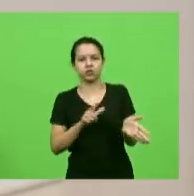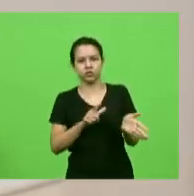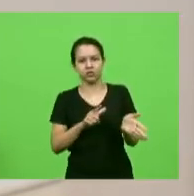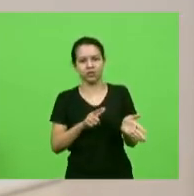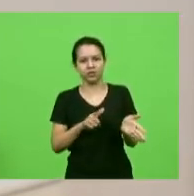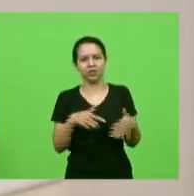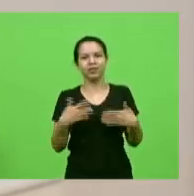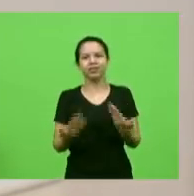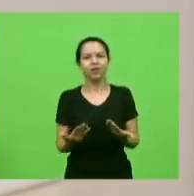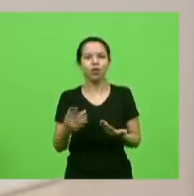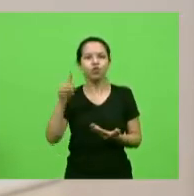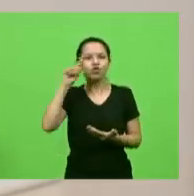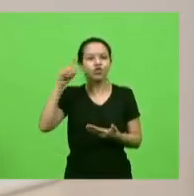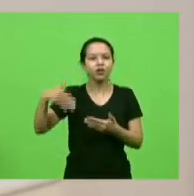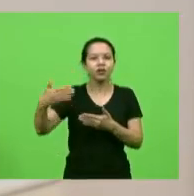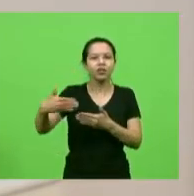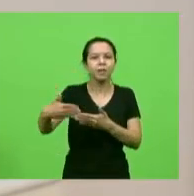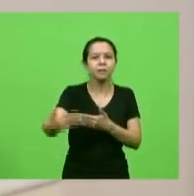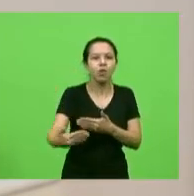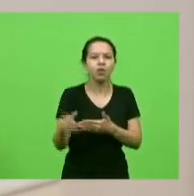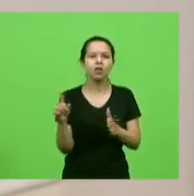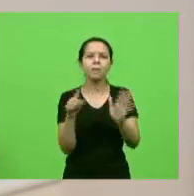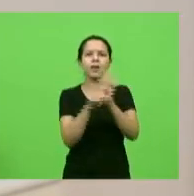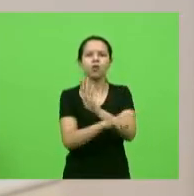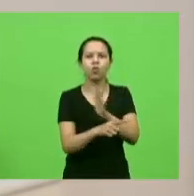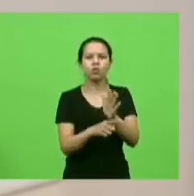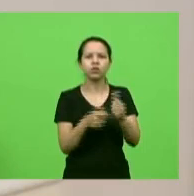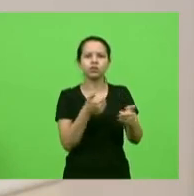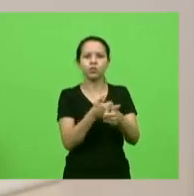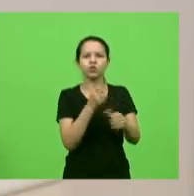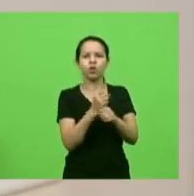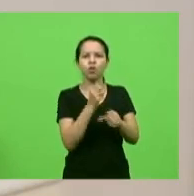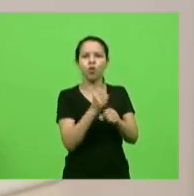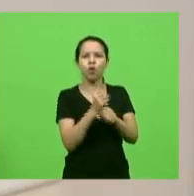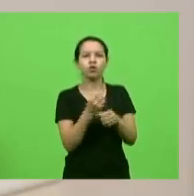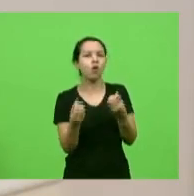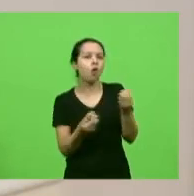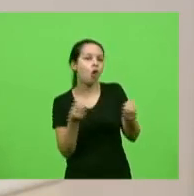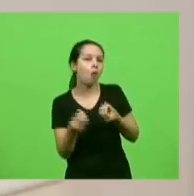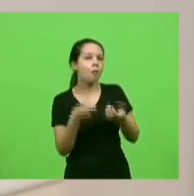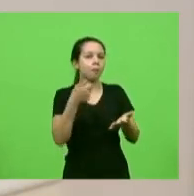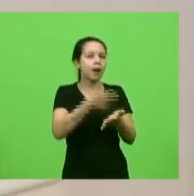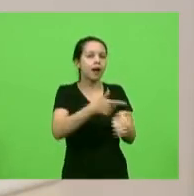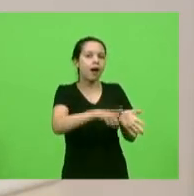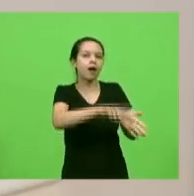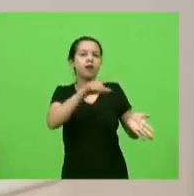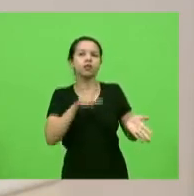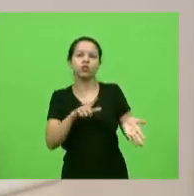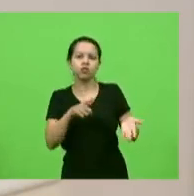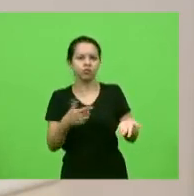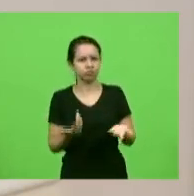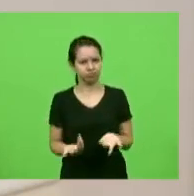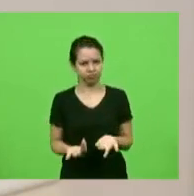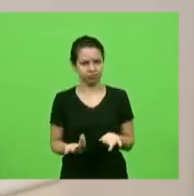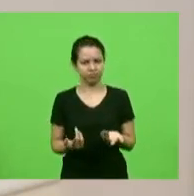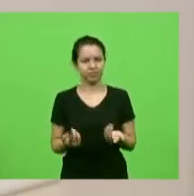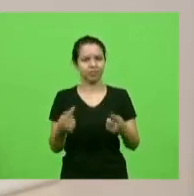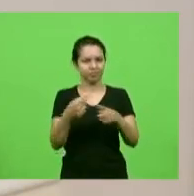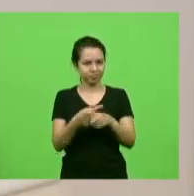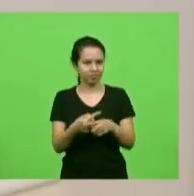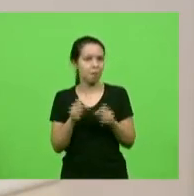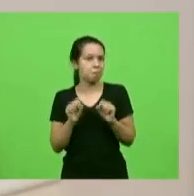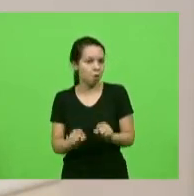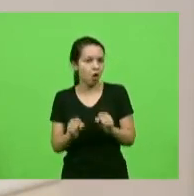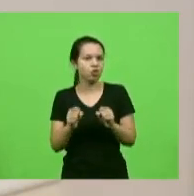seguiram, realizar consulta formal ao Tribunal de Contas do Estado sobre a viabilidade de pagamento antecipado, o que igualmente pode indicar